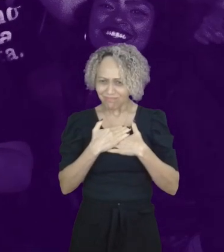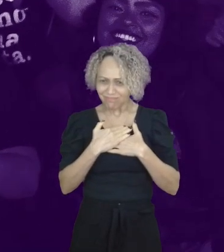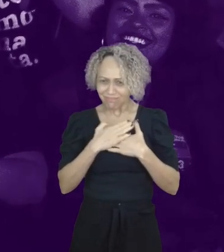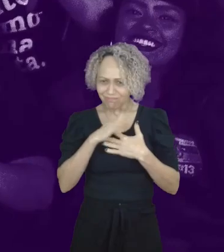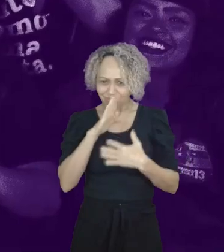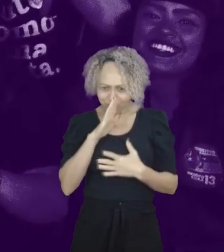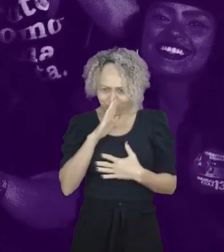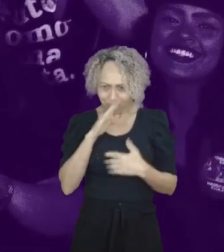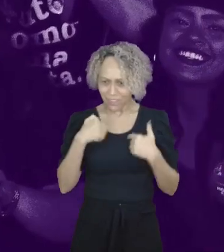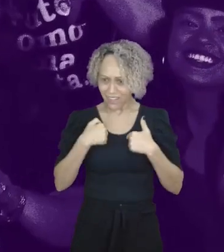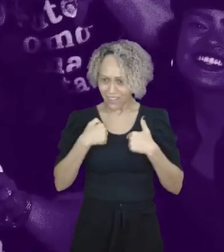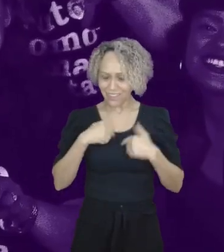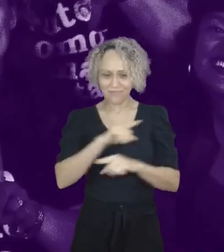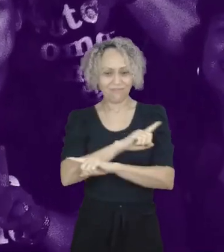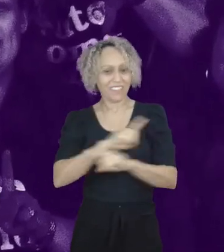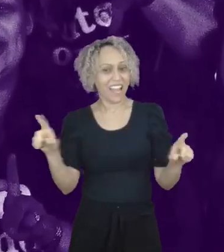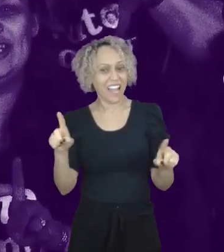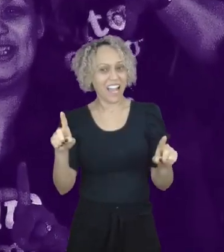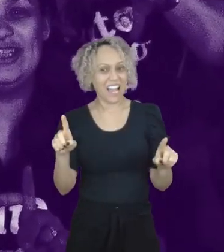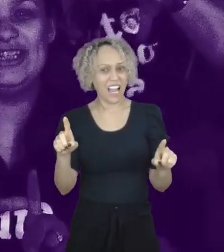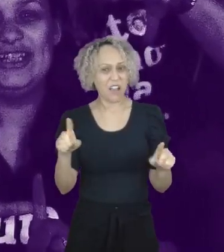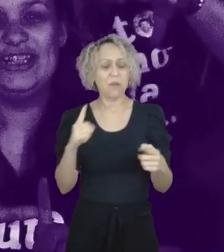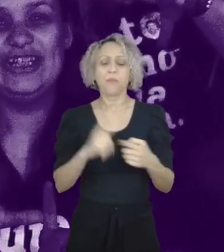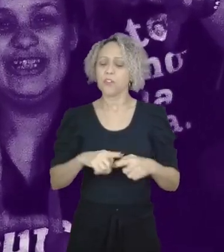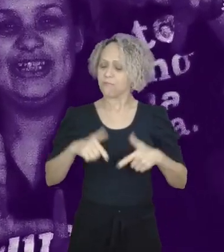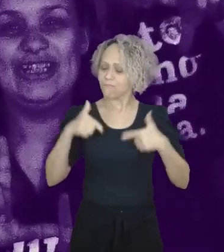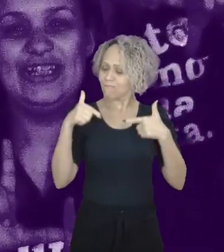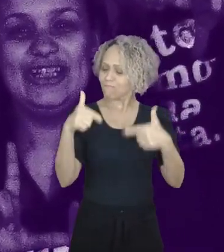Ninguém vai me impedir de cantar e lutar.